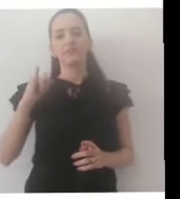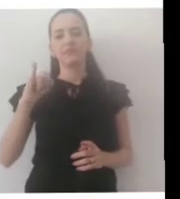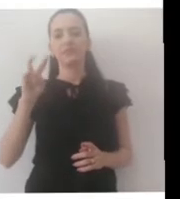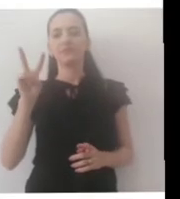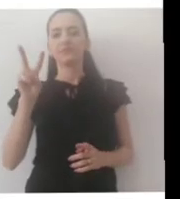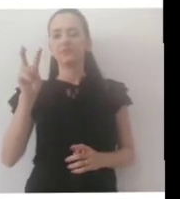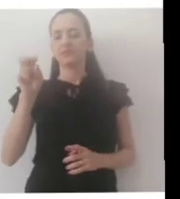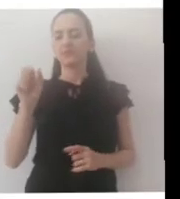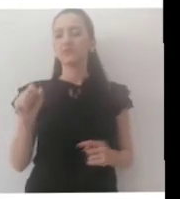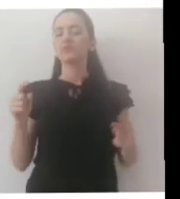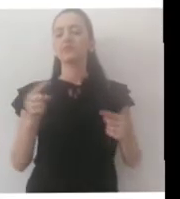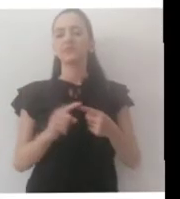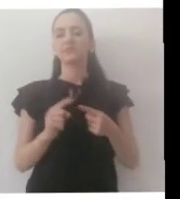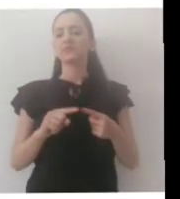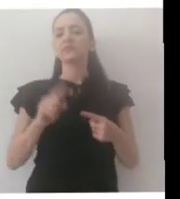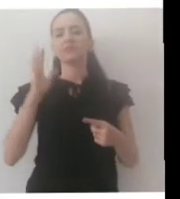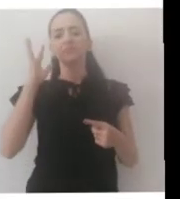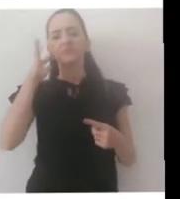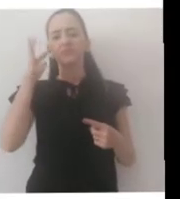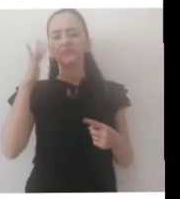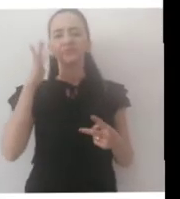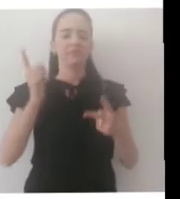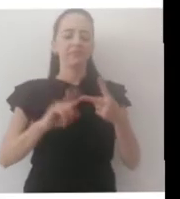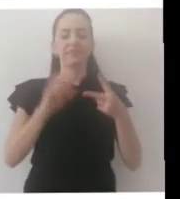O pensamento